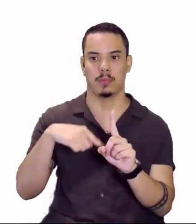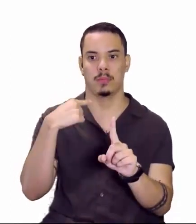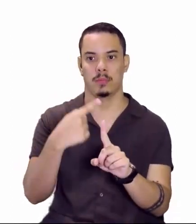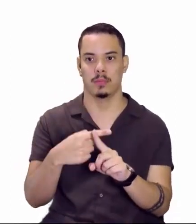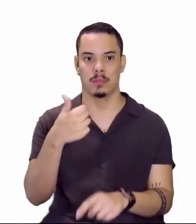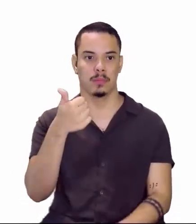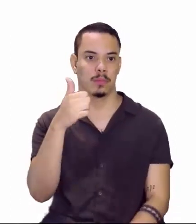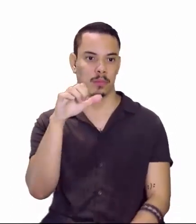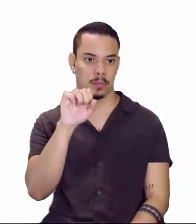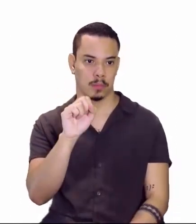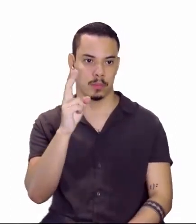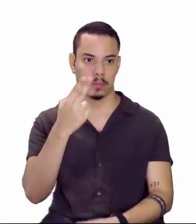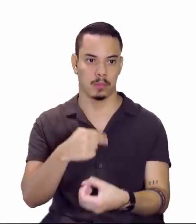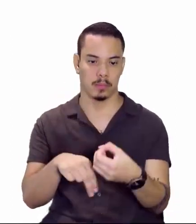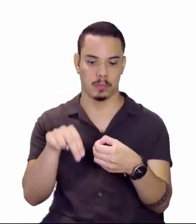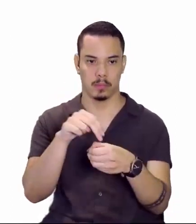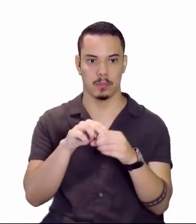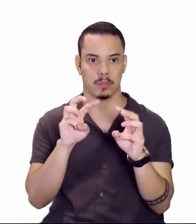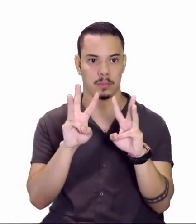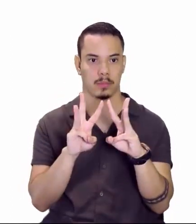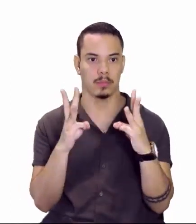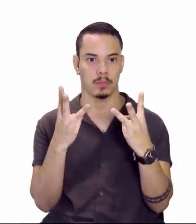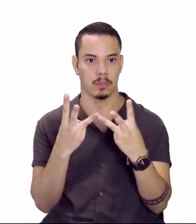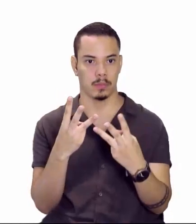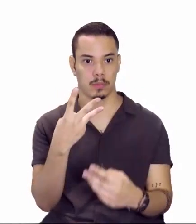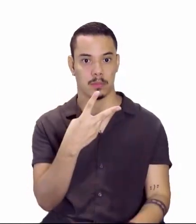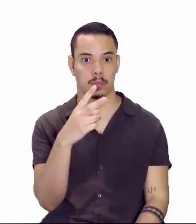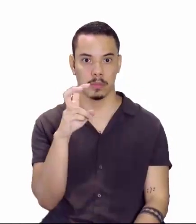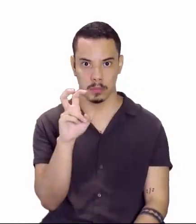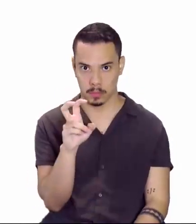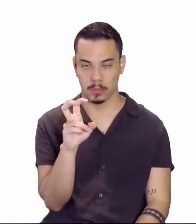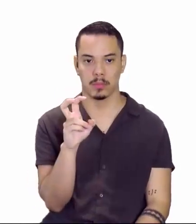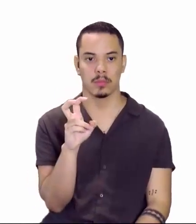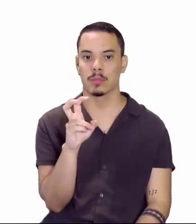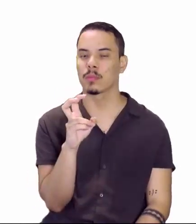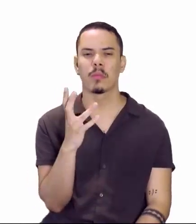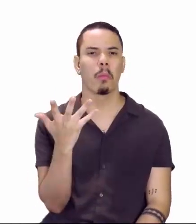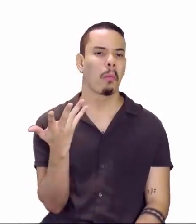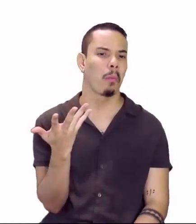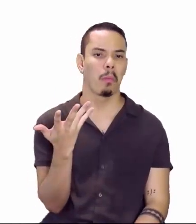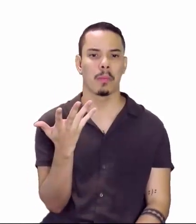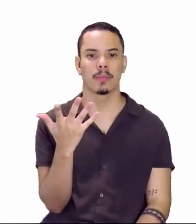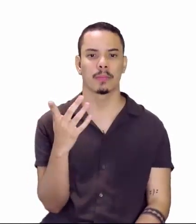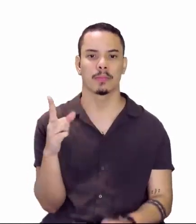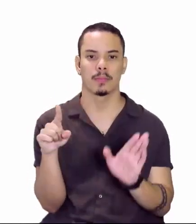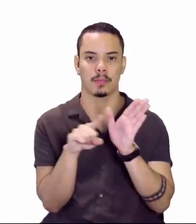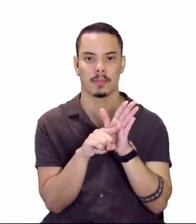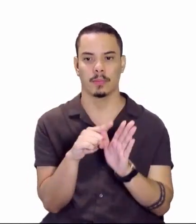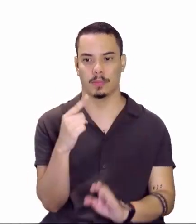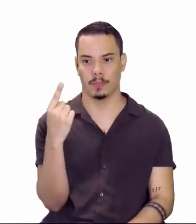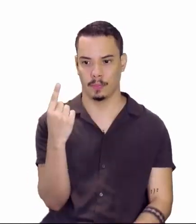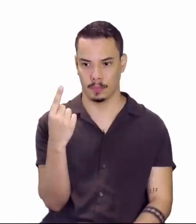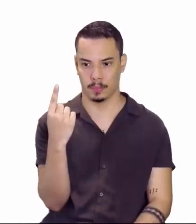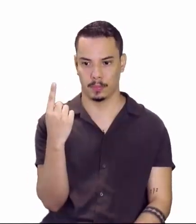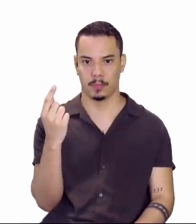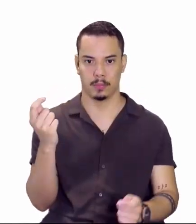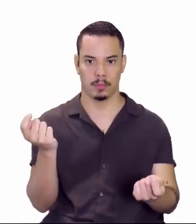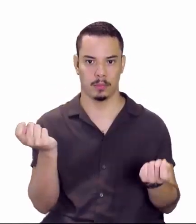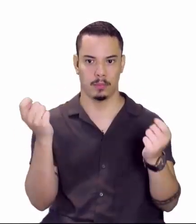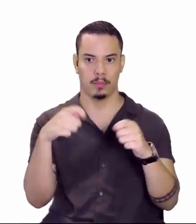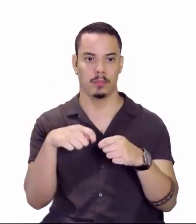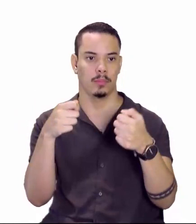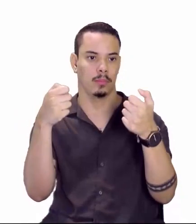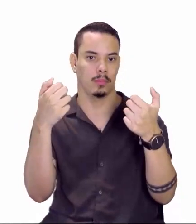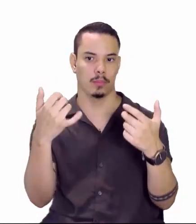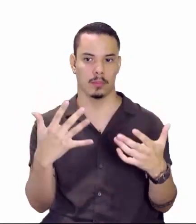18 nêutrons e massa atômica 35, sendo ele com carga menos 1, pode-se